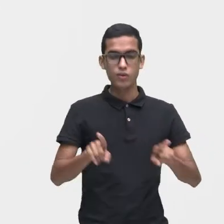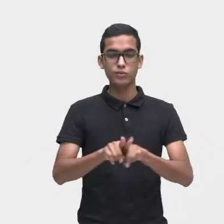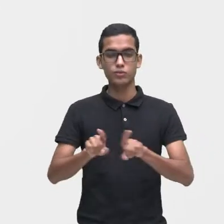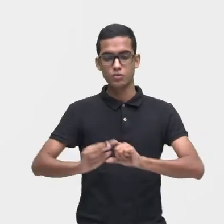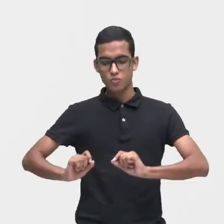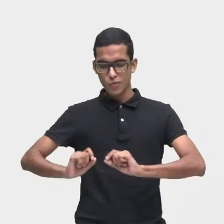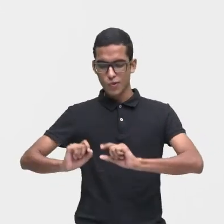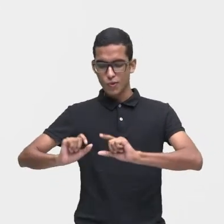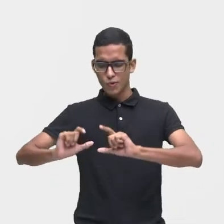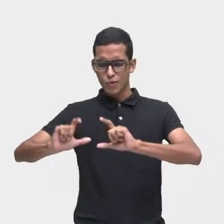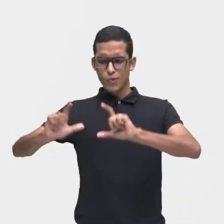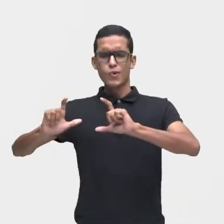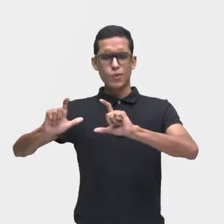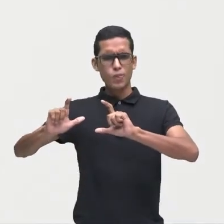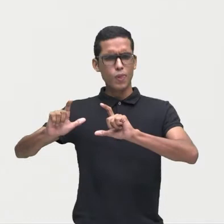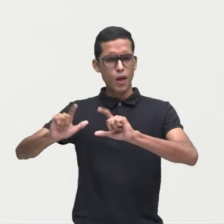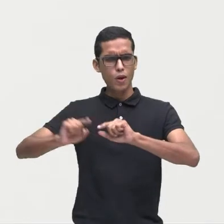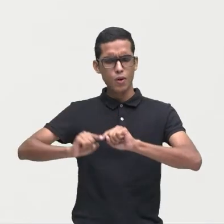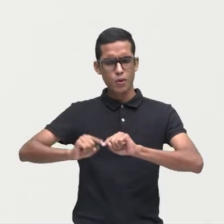número de...